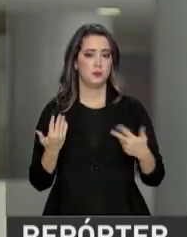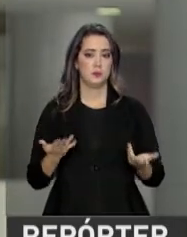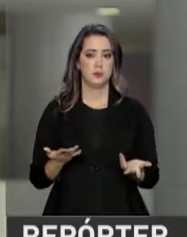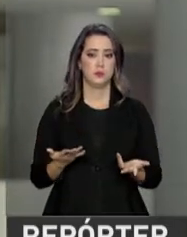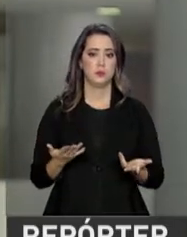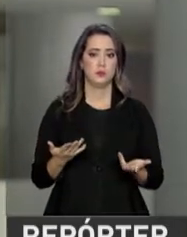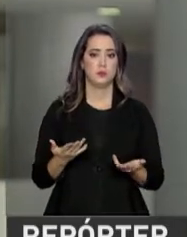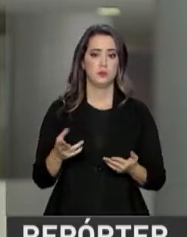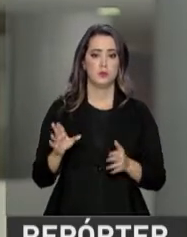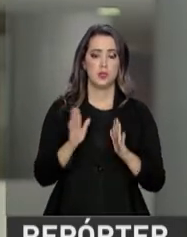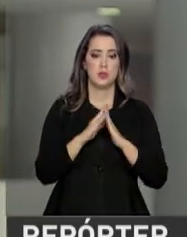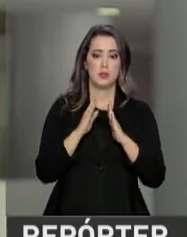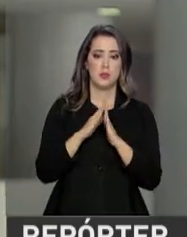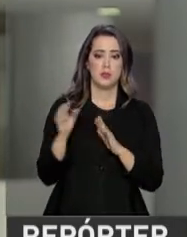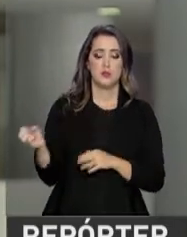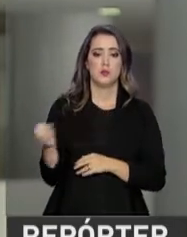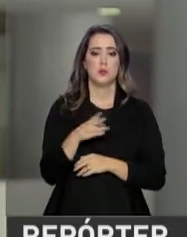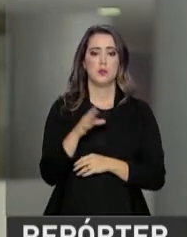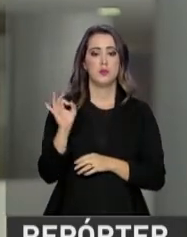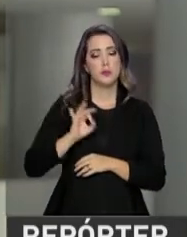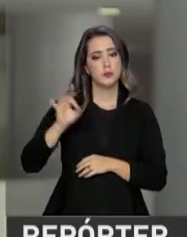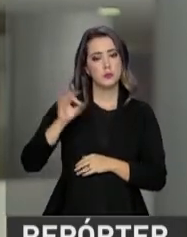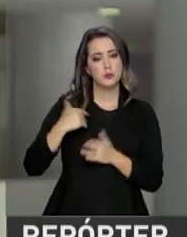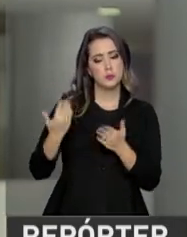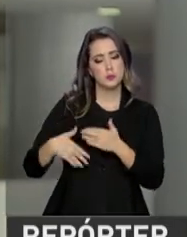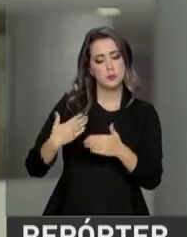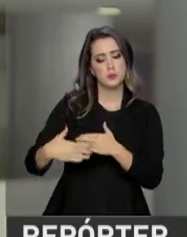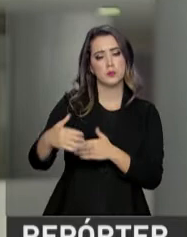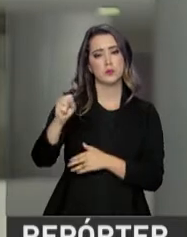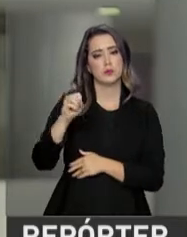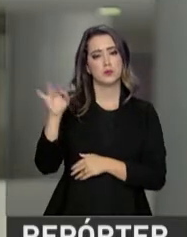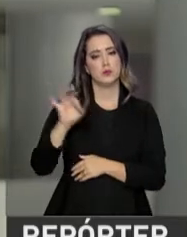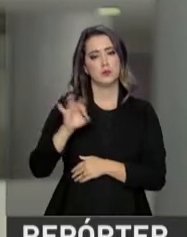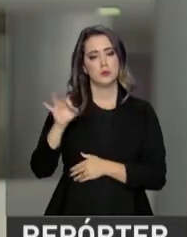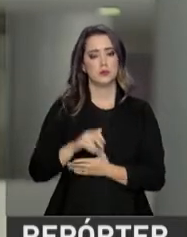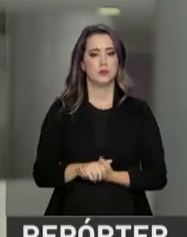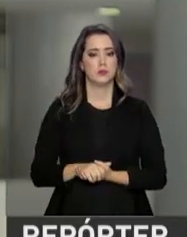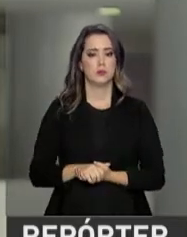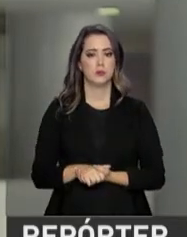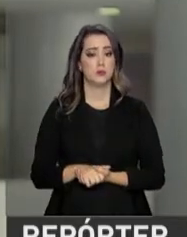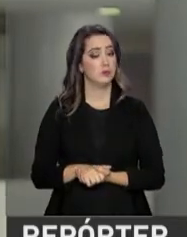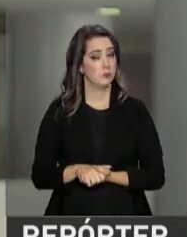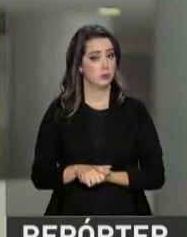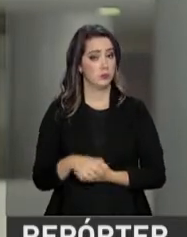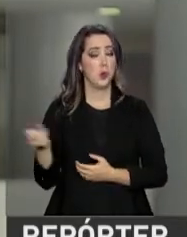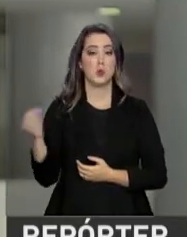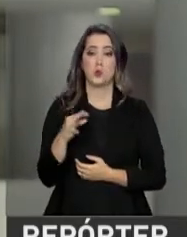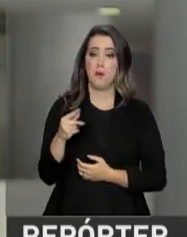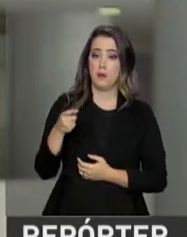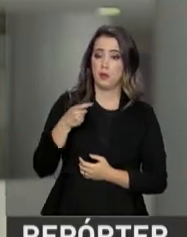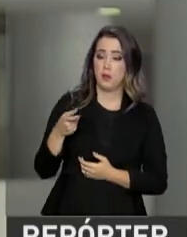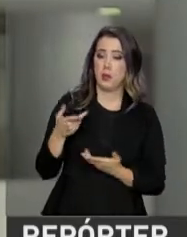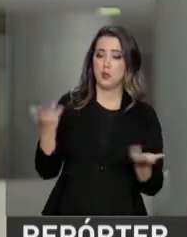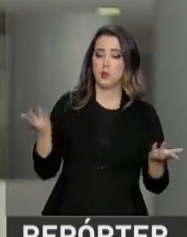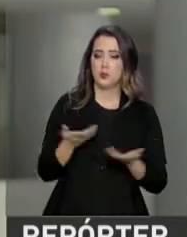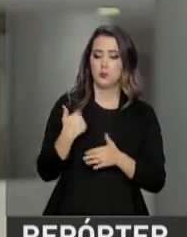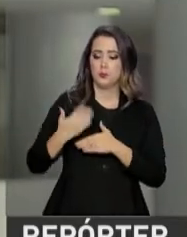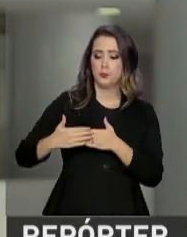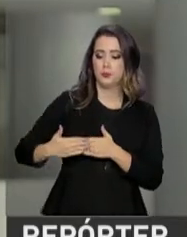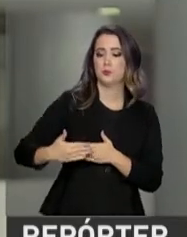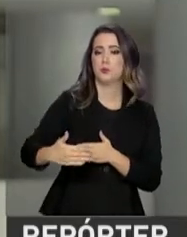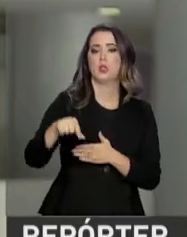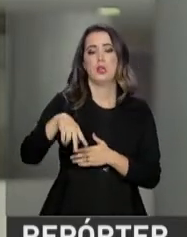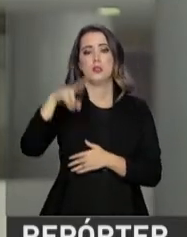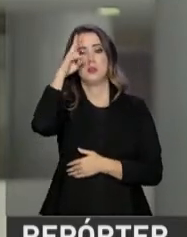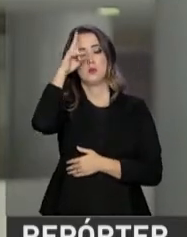já no caso das unidades novas o percentual foi mantido em 80% as novas taxas passam a valer a partir desta